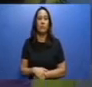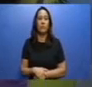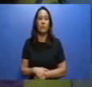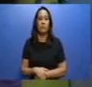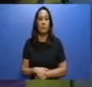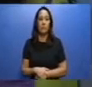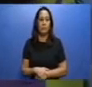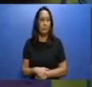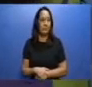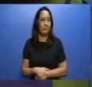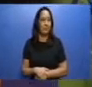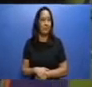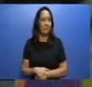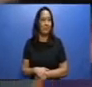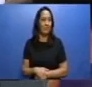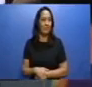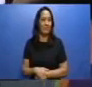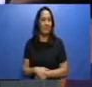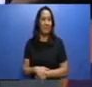né, gente?